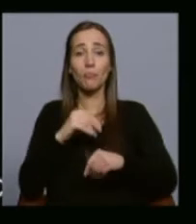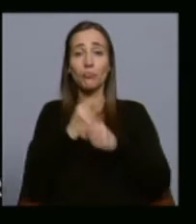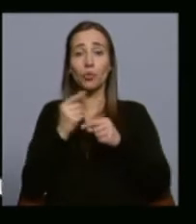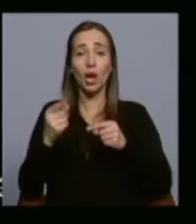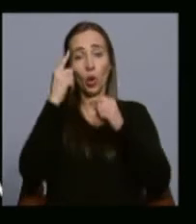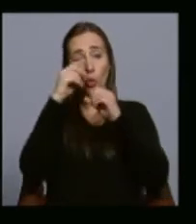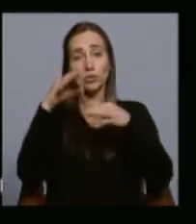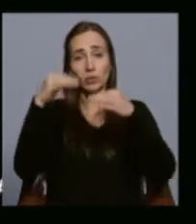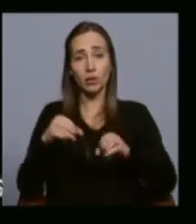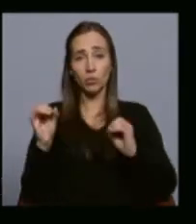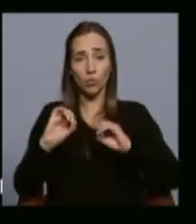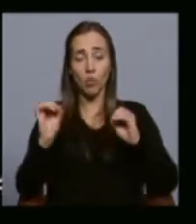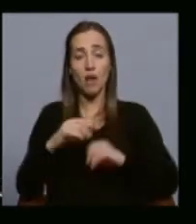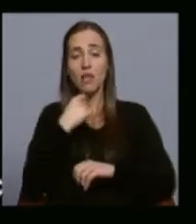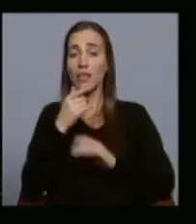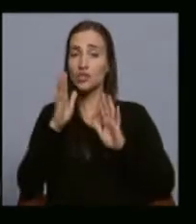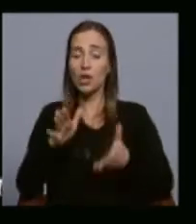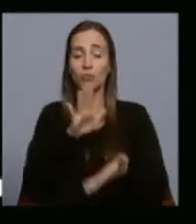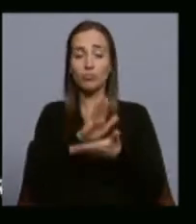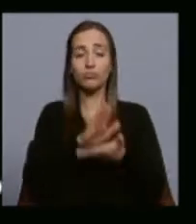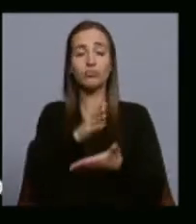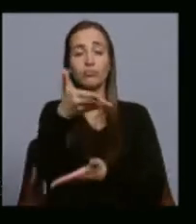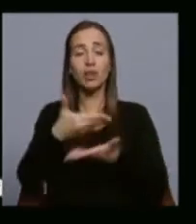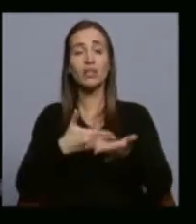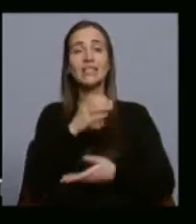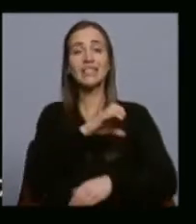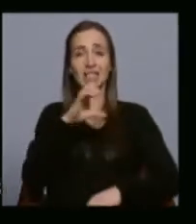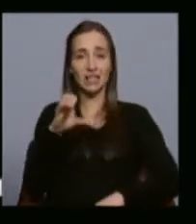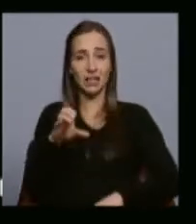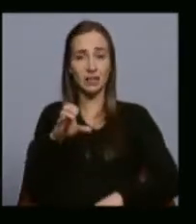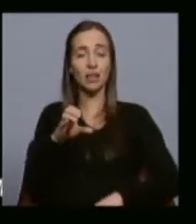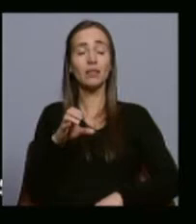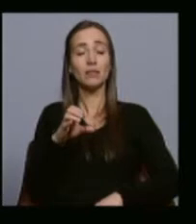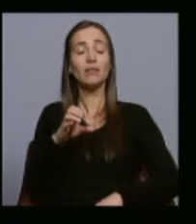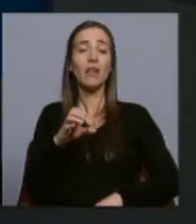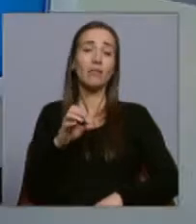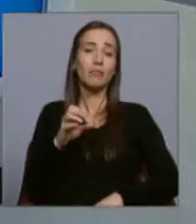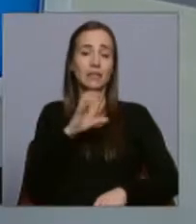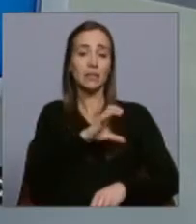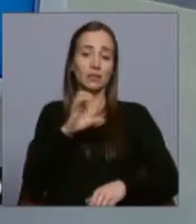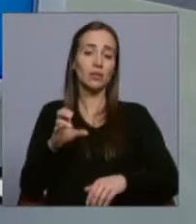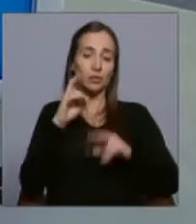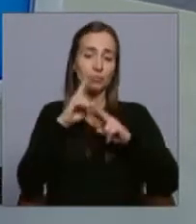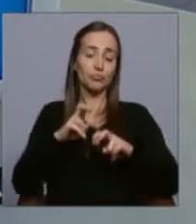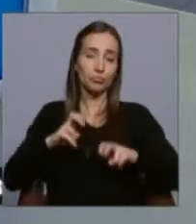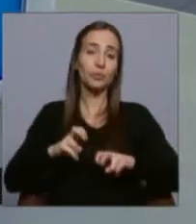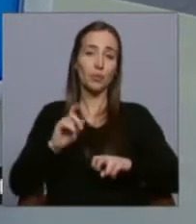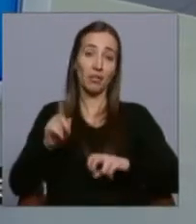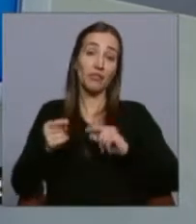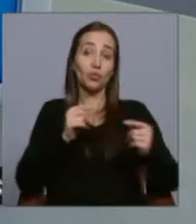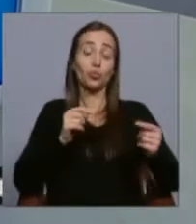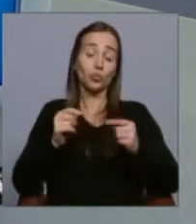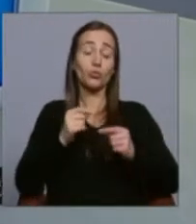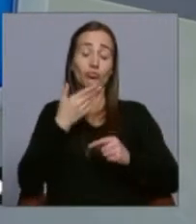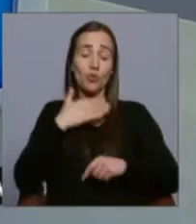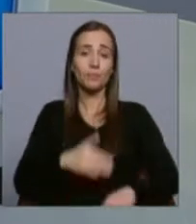te disse, são estudos que foram publicados na Science Advances e, portanto, têm a revisão de pares e que merecem, pelo menos, serem discutidos. Muito bem. E agora,